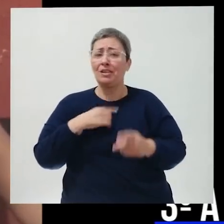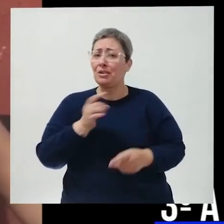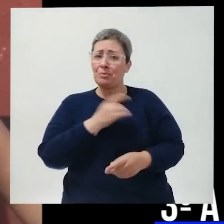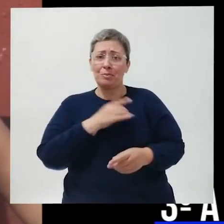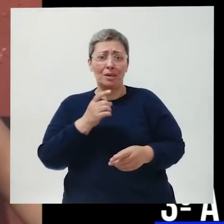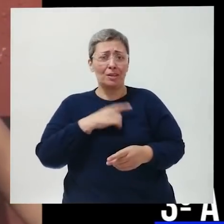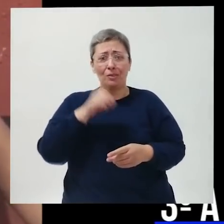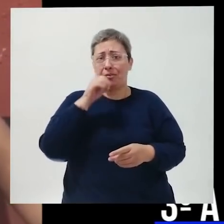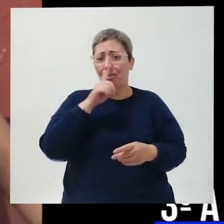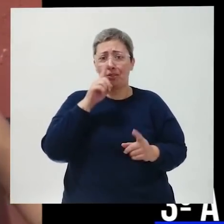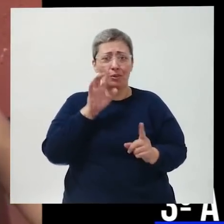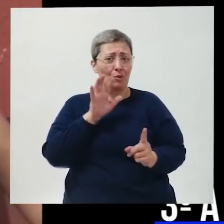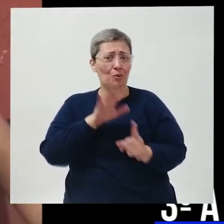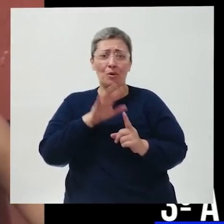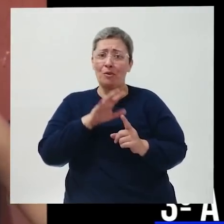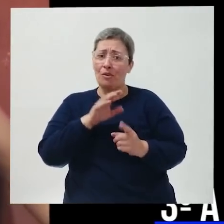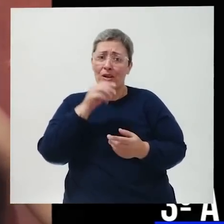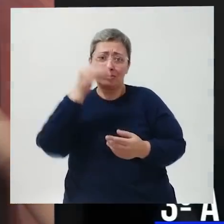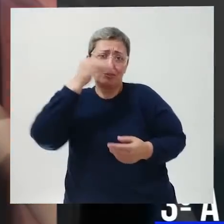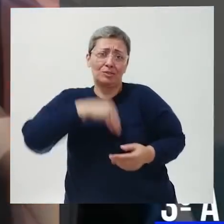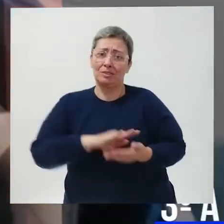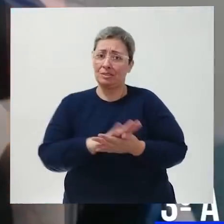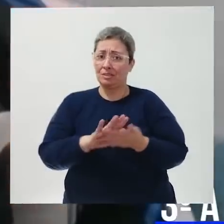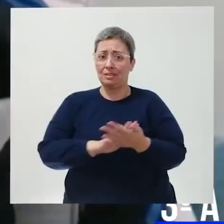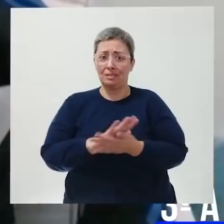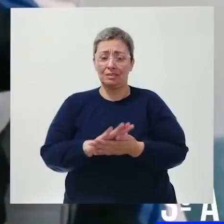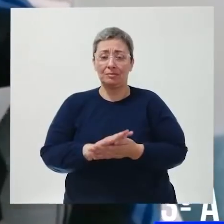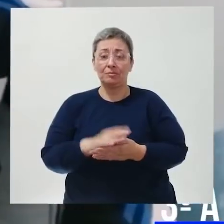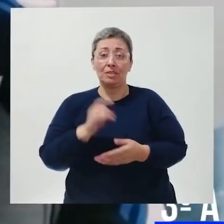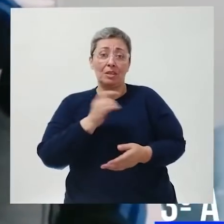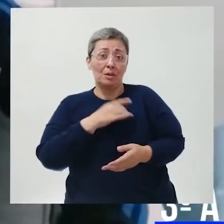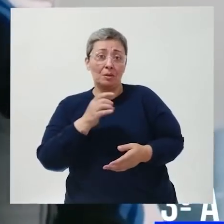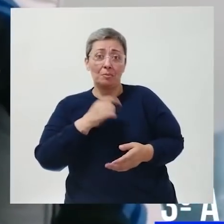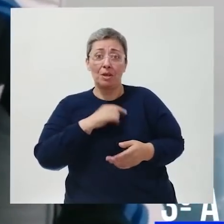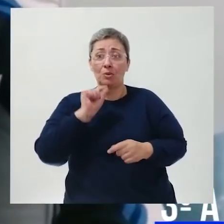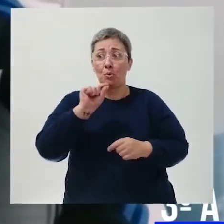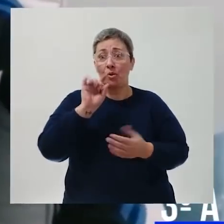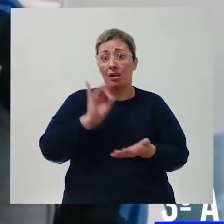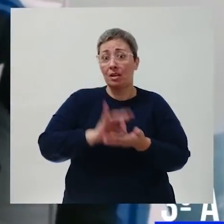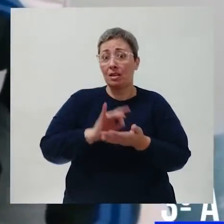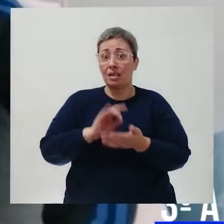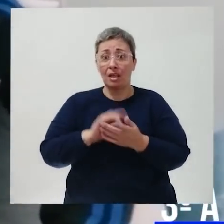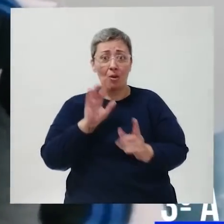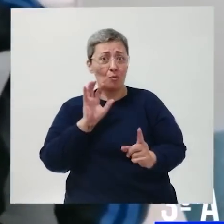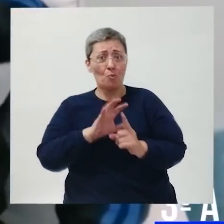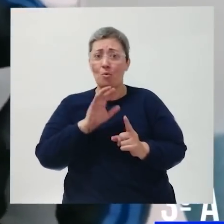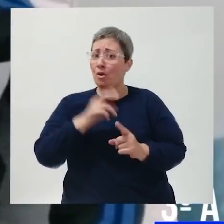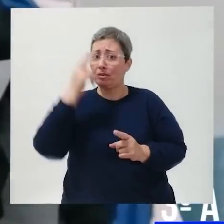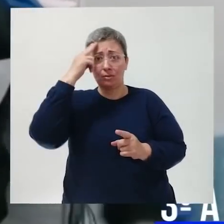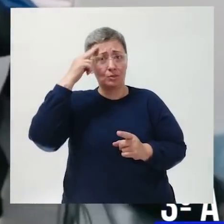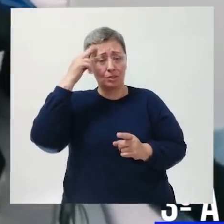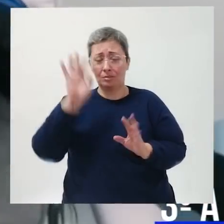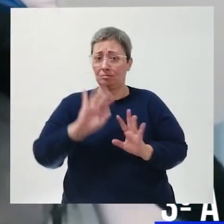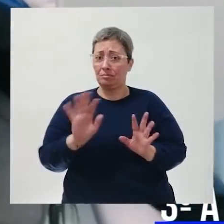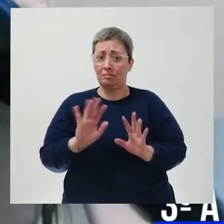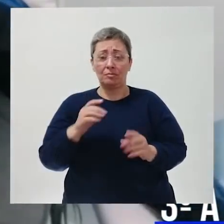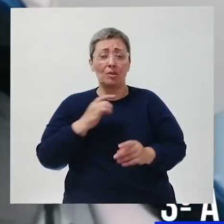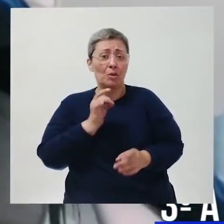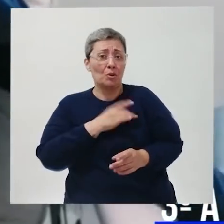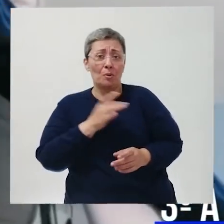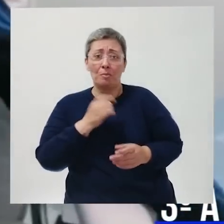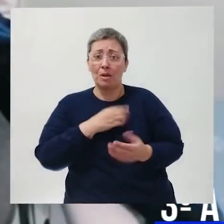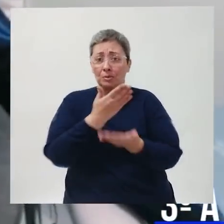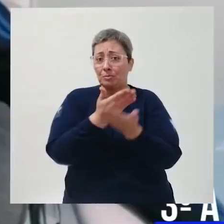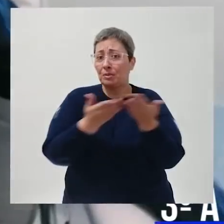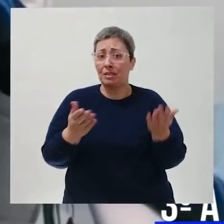de falhar não lhe faça desistir. Que o medo do que é real não lhe impeça de sonhar. Que o medo